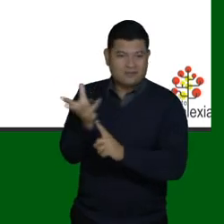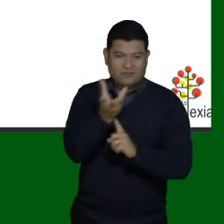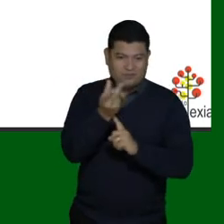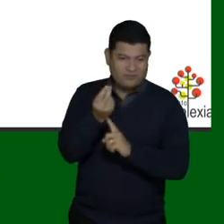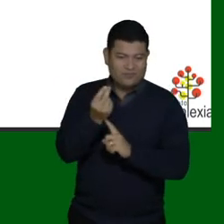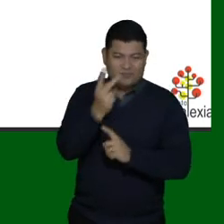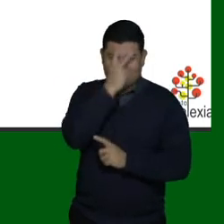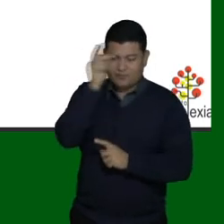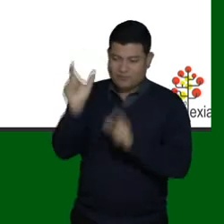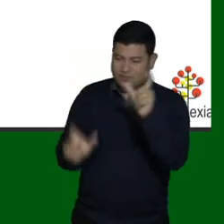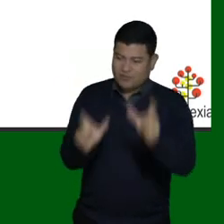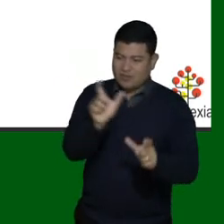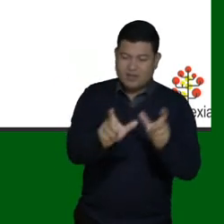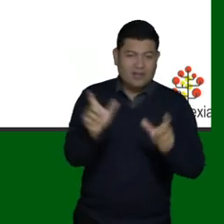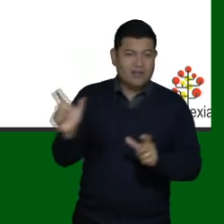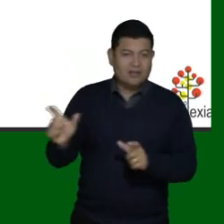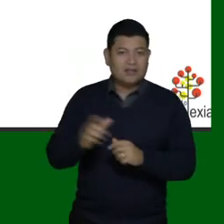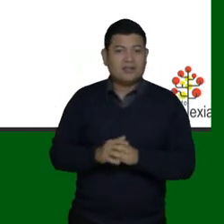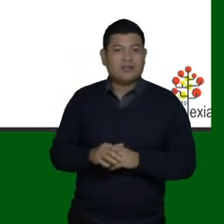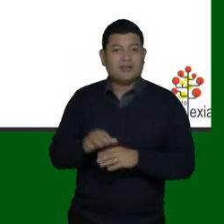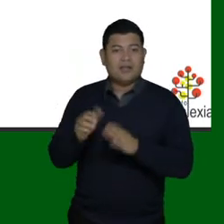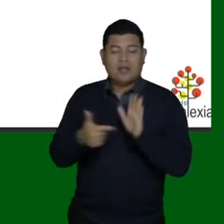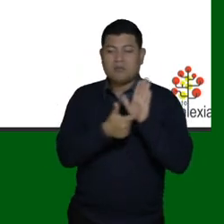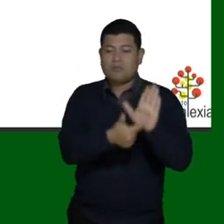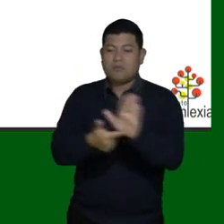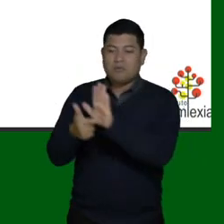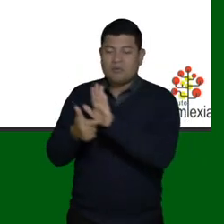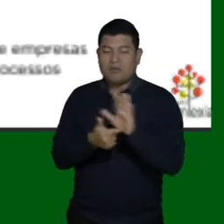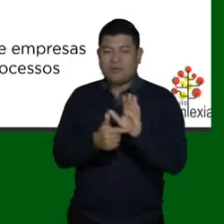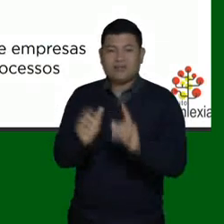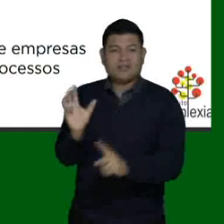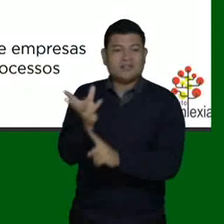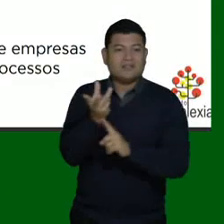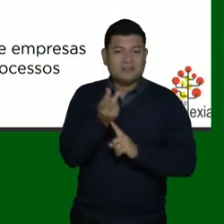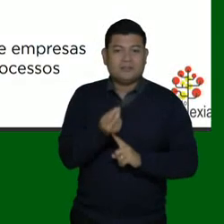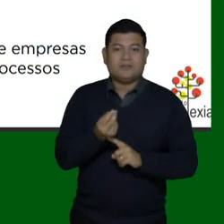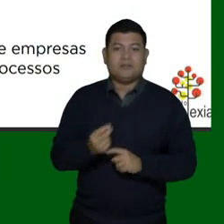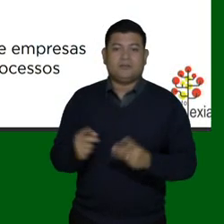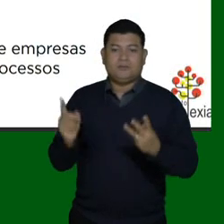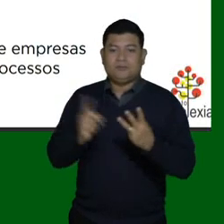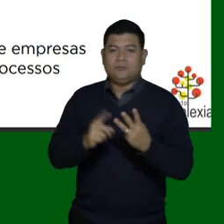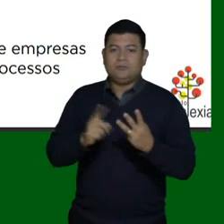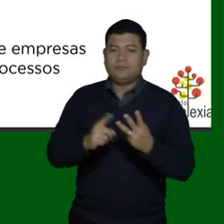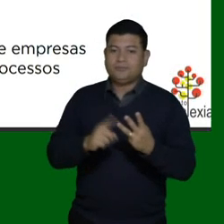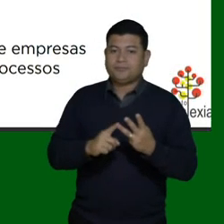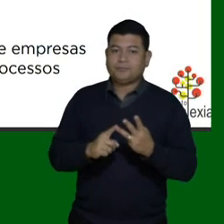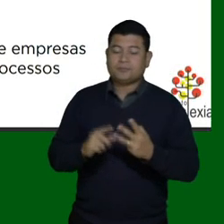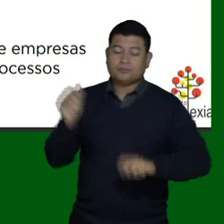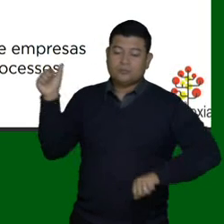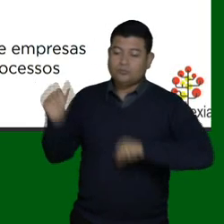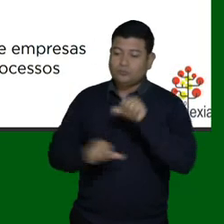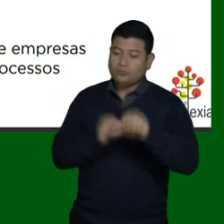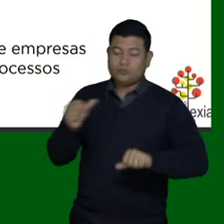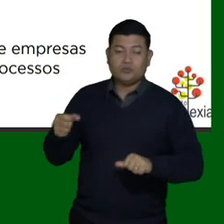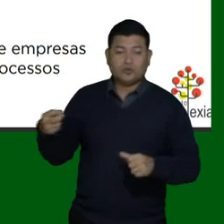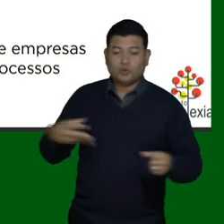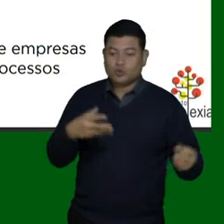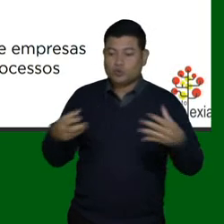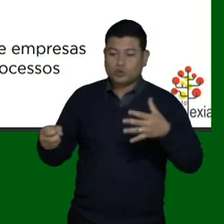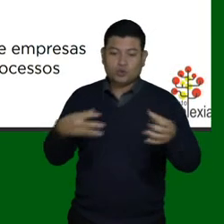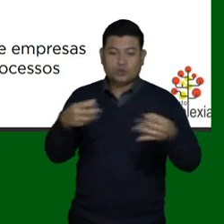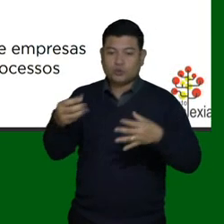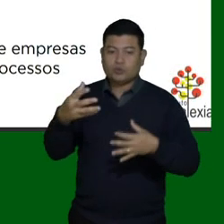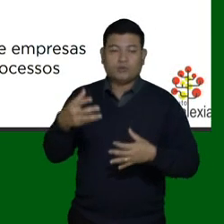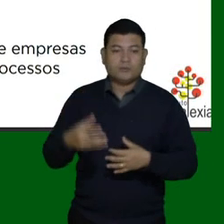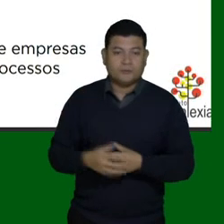projeto super bacana do qual a gente tem muito orgulho e o terceiro Pilar é o Pilar de onde a gente olha paraa questão do